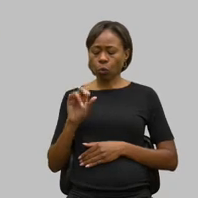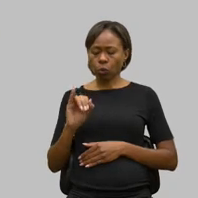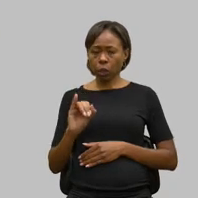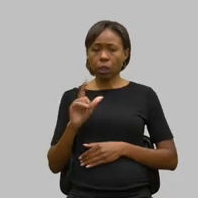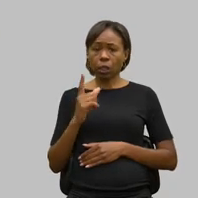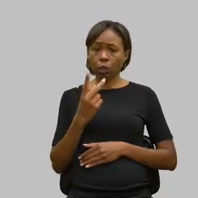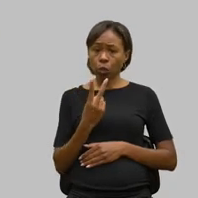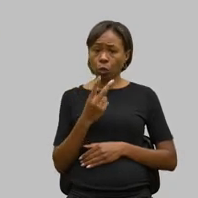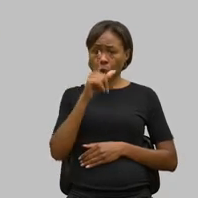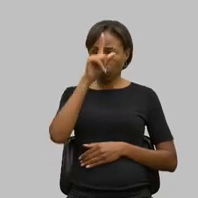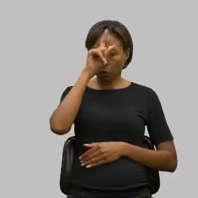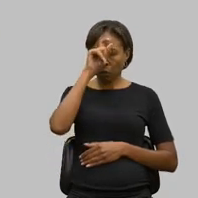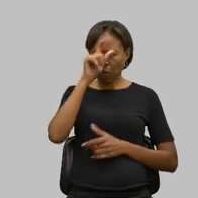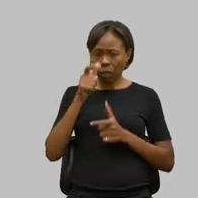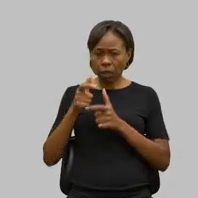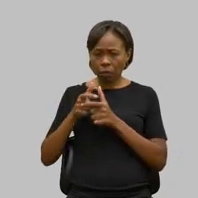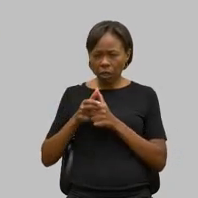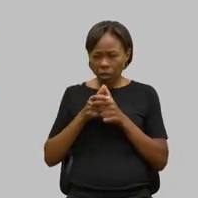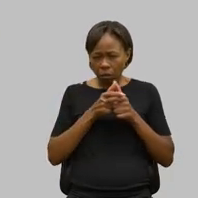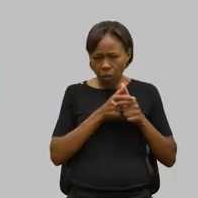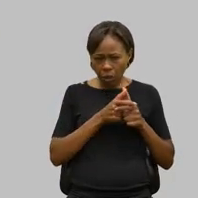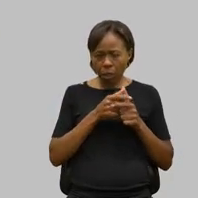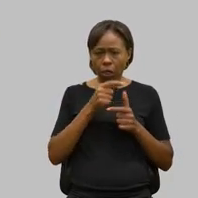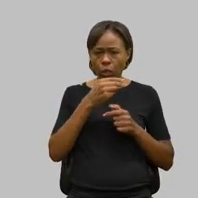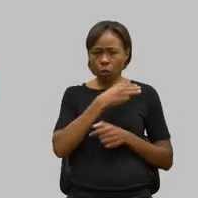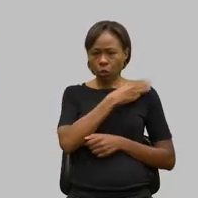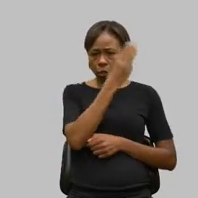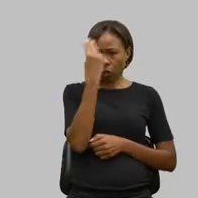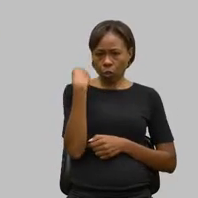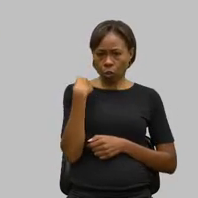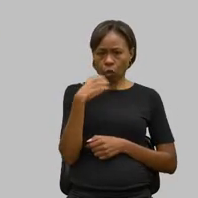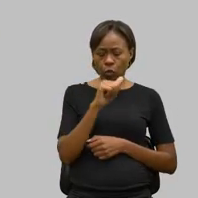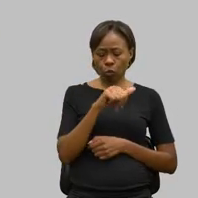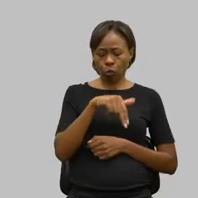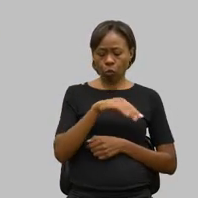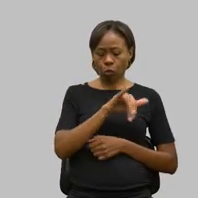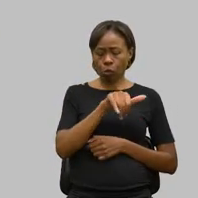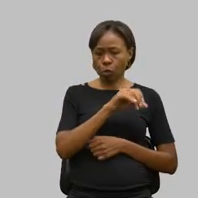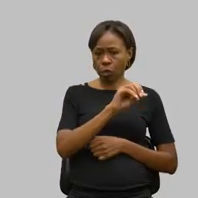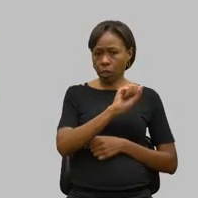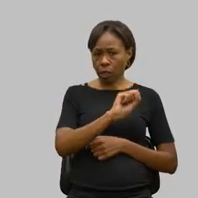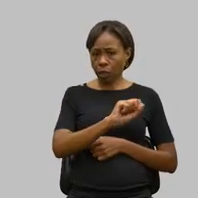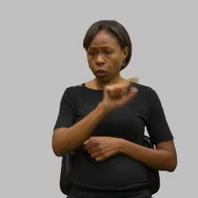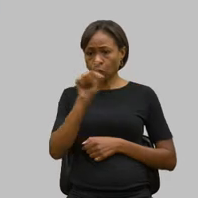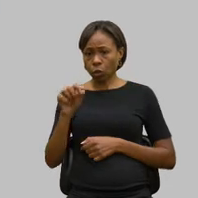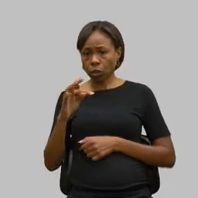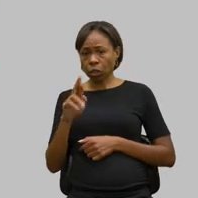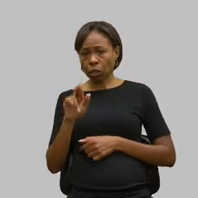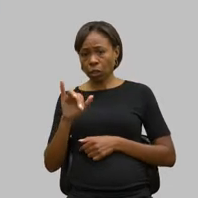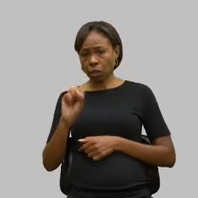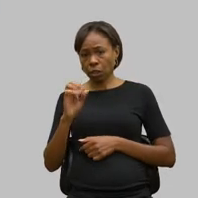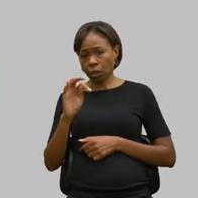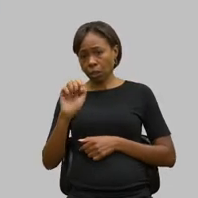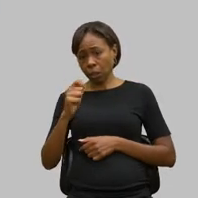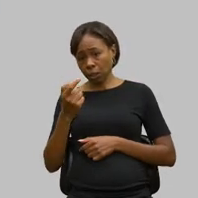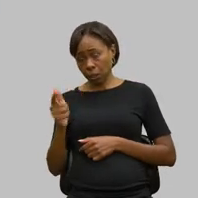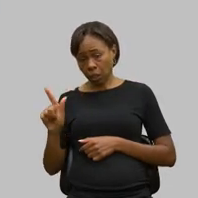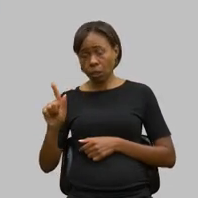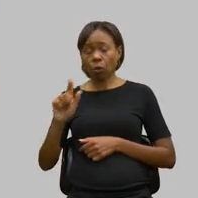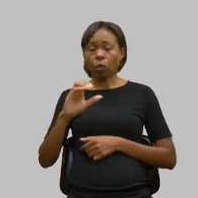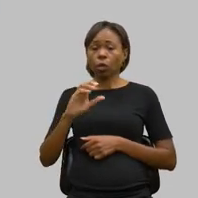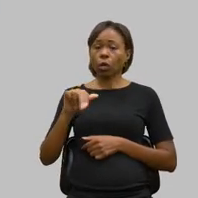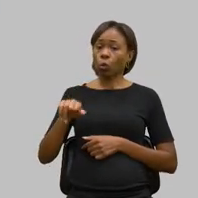filantrópicos, o hospital Nossa Senhora dos Anjos e o hospital Tristão da Cunha. participo, sou médico,